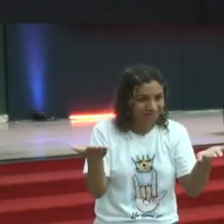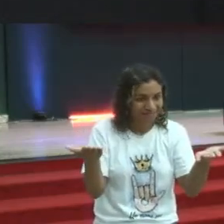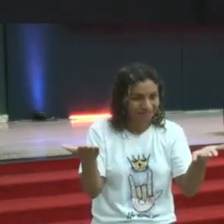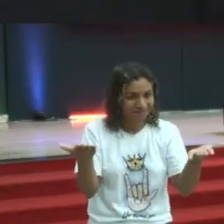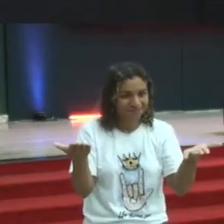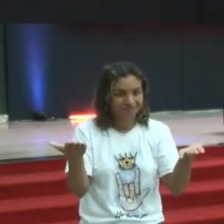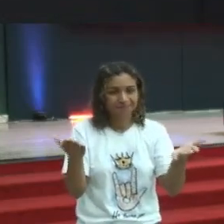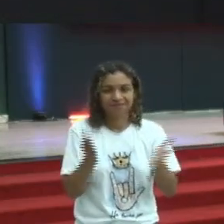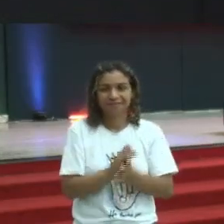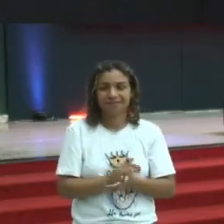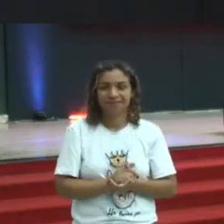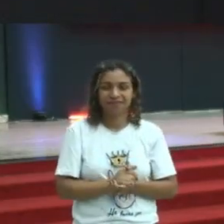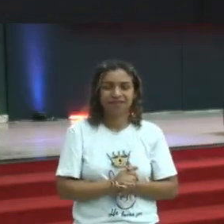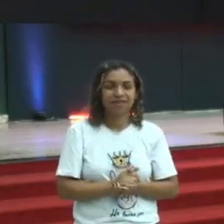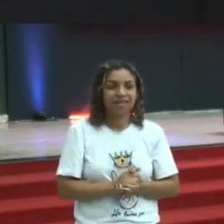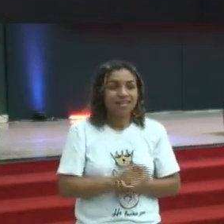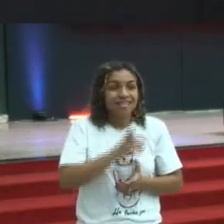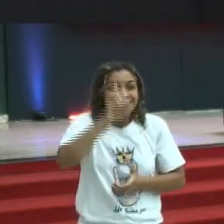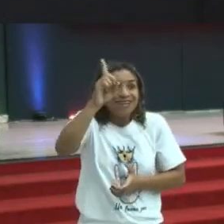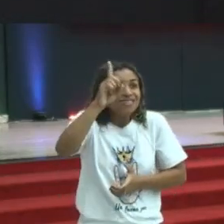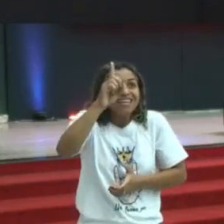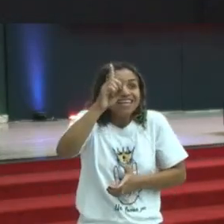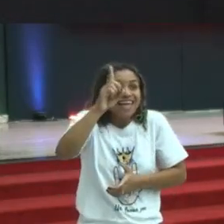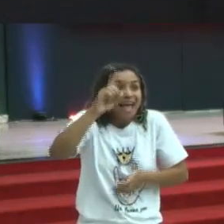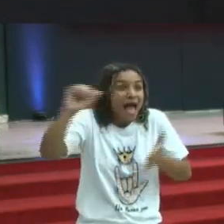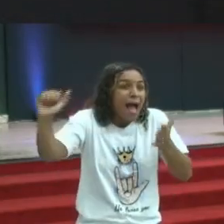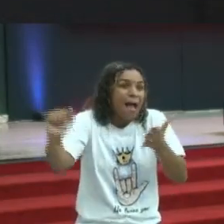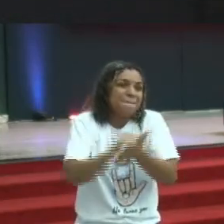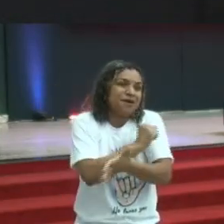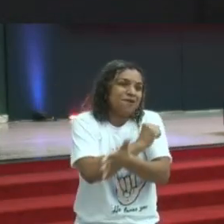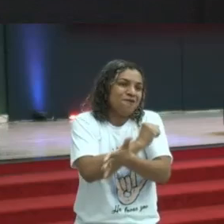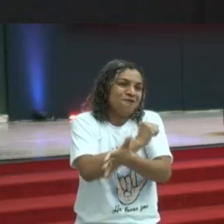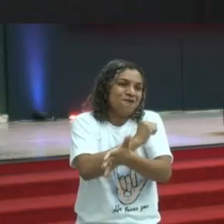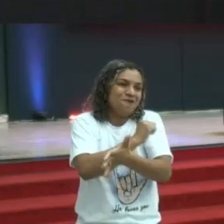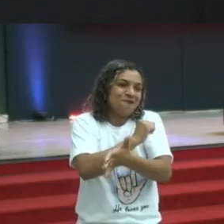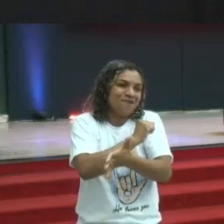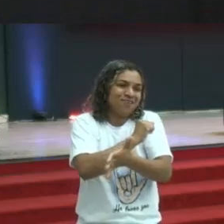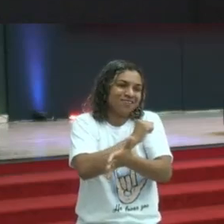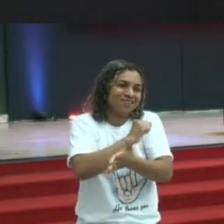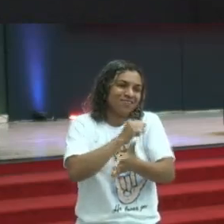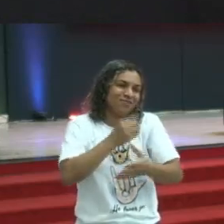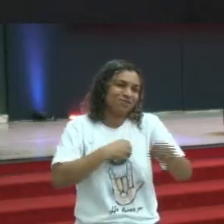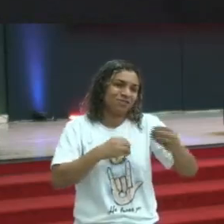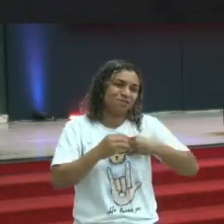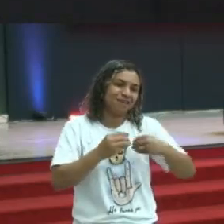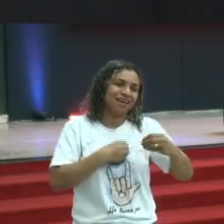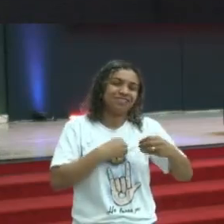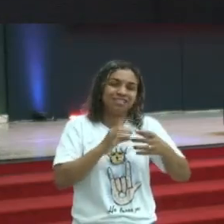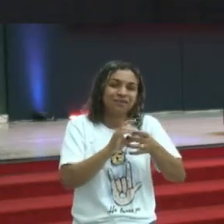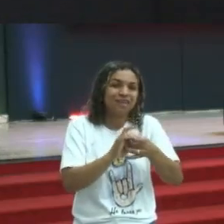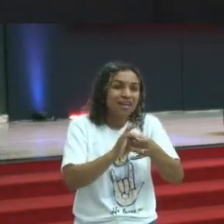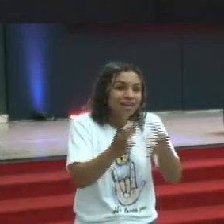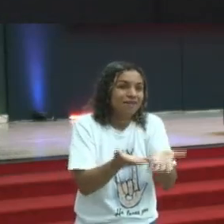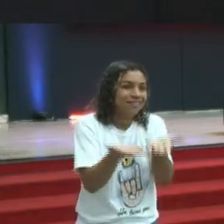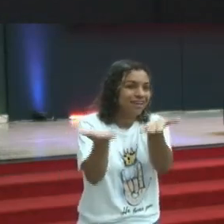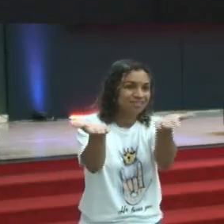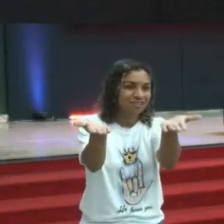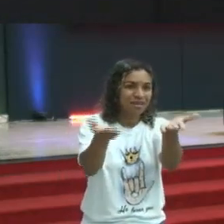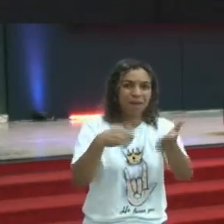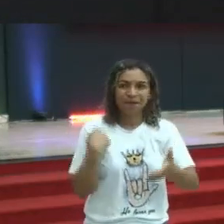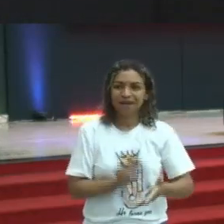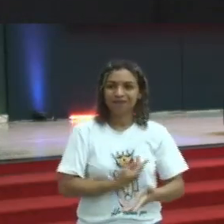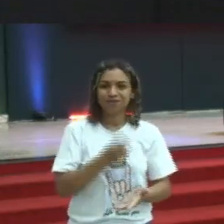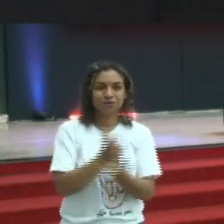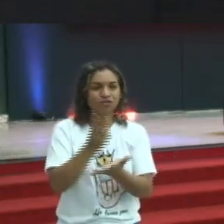irmão, querida irmã, Deus cancelou e nos libertou para que continuássemos vivendo o